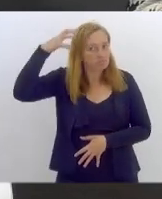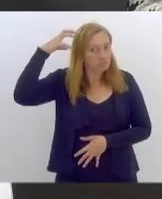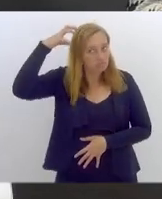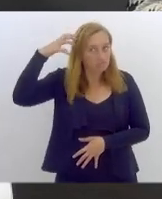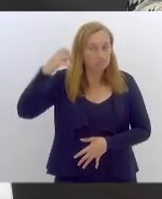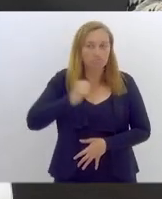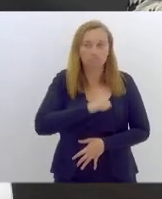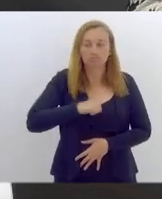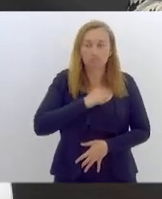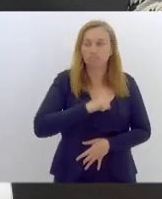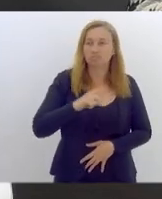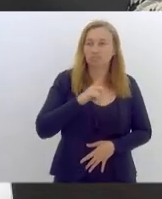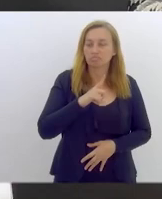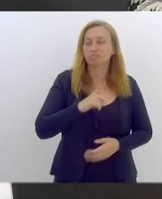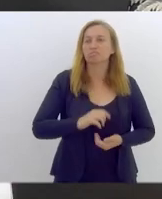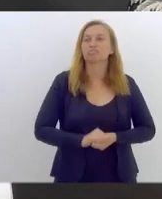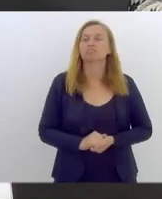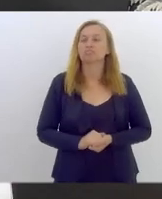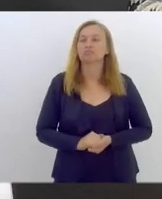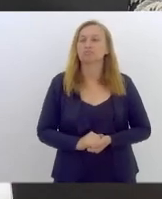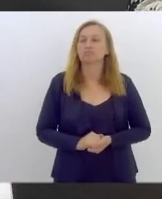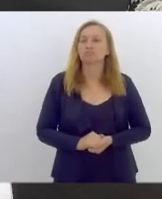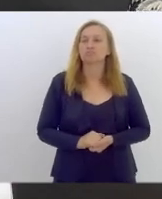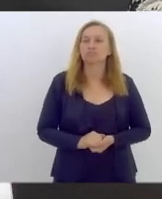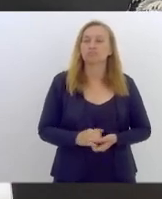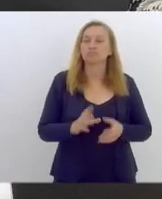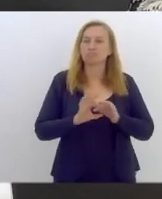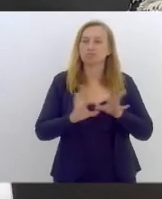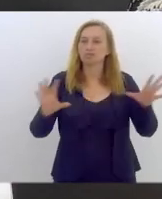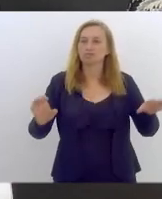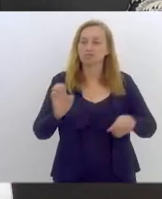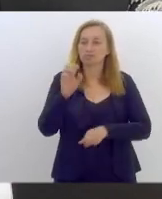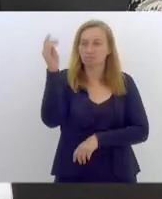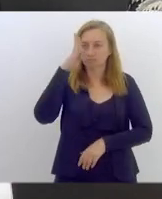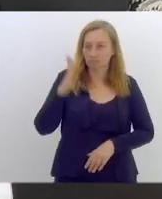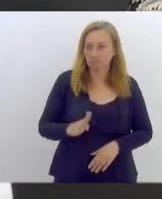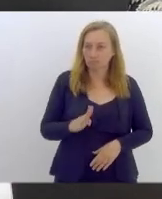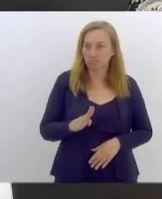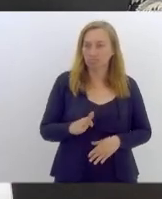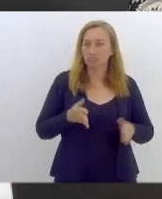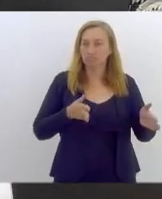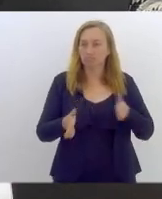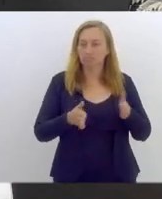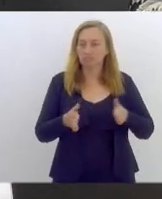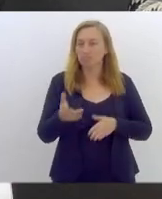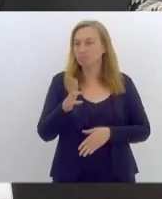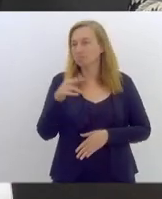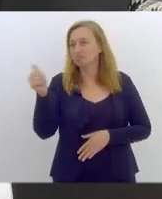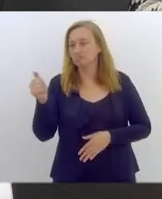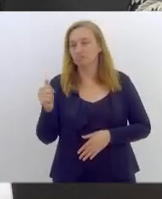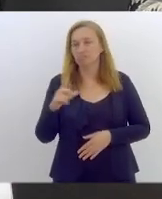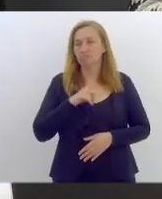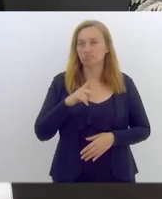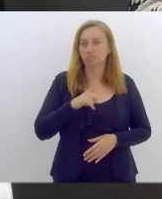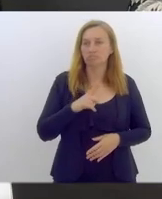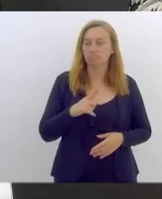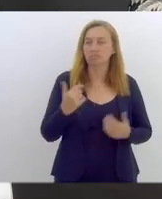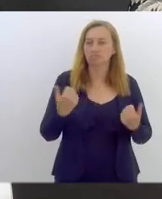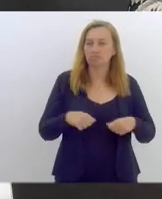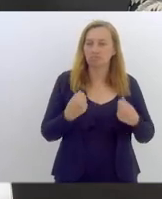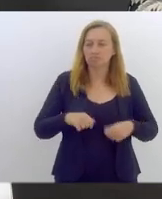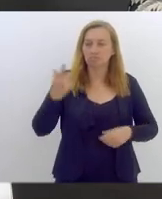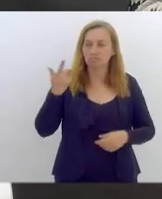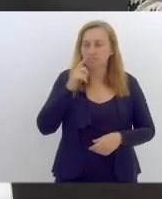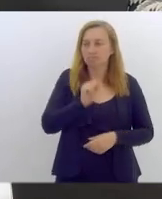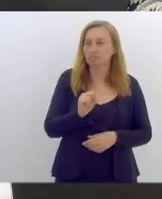para nós. E também entendemos que não há democracia no Brasil durante esse tempo e não haverá, enquanto a gente não conseguir elucidar